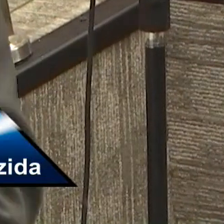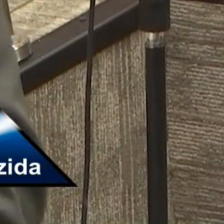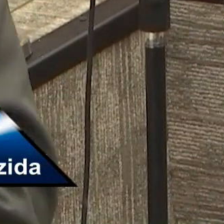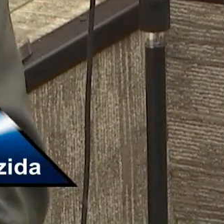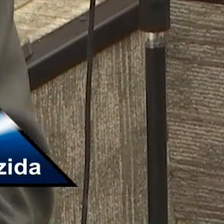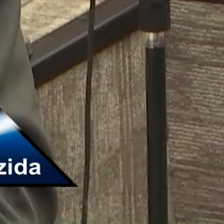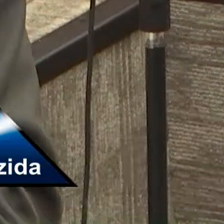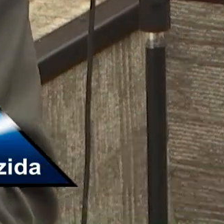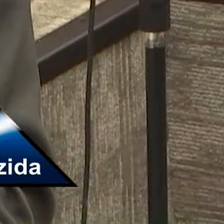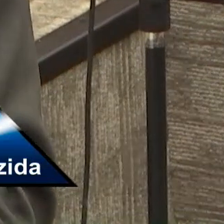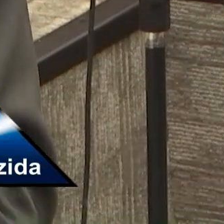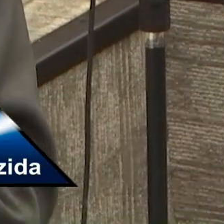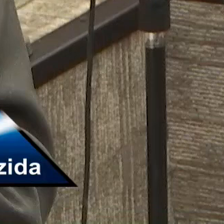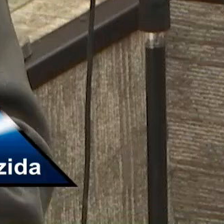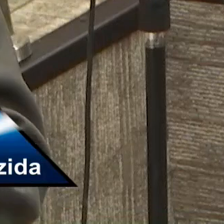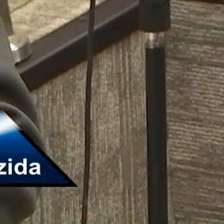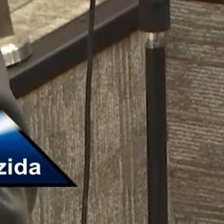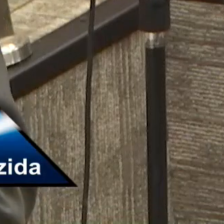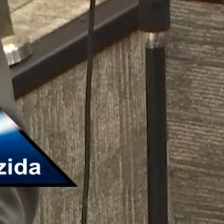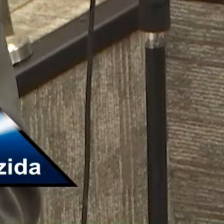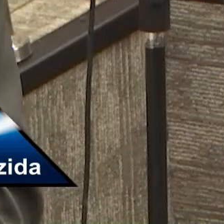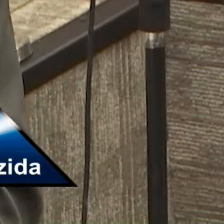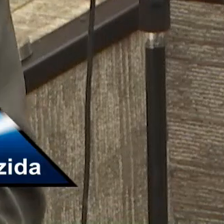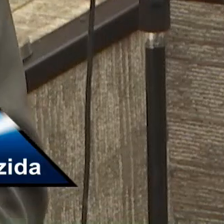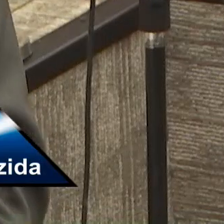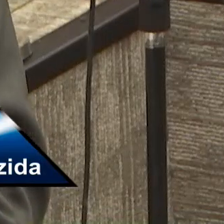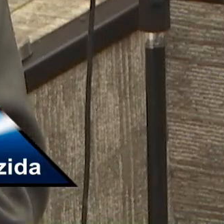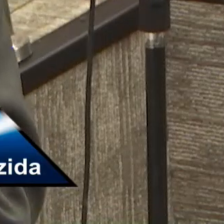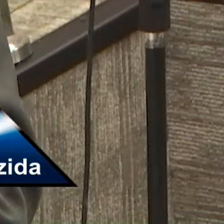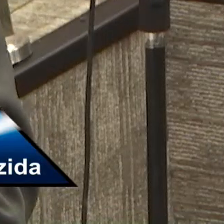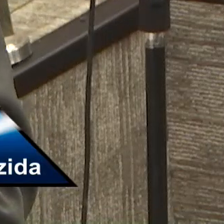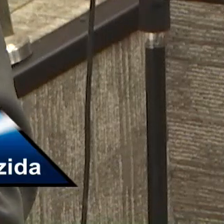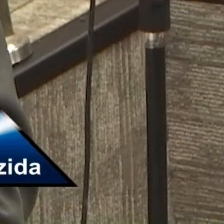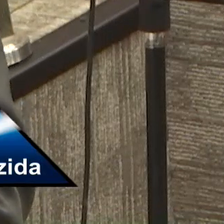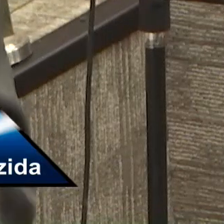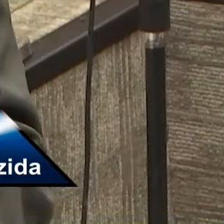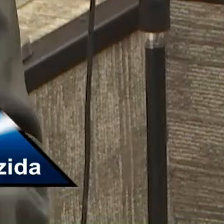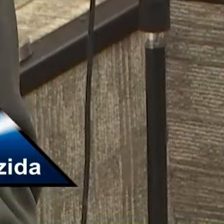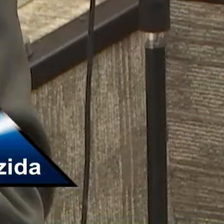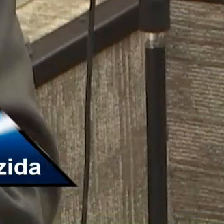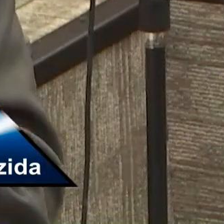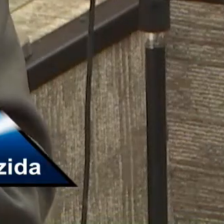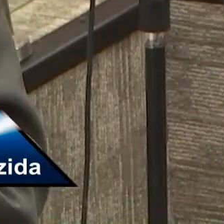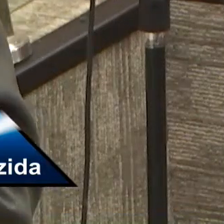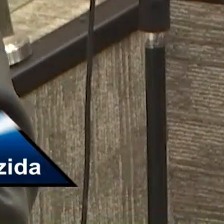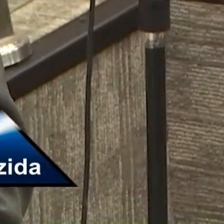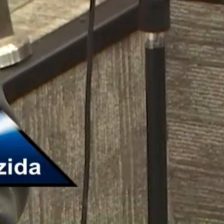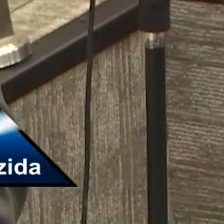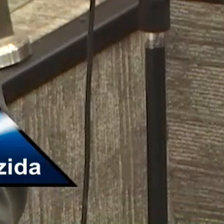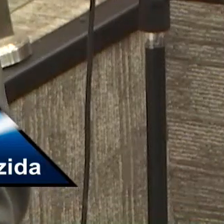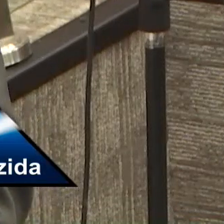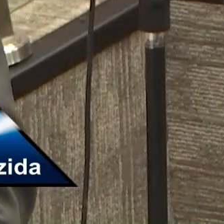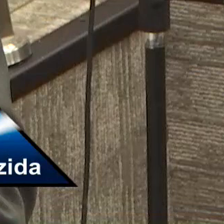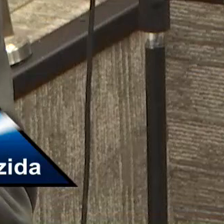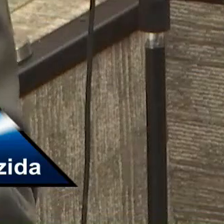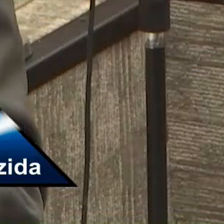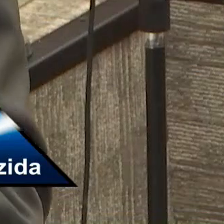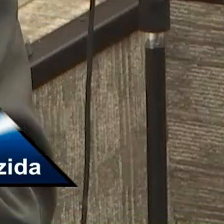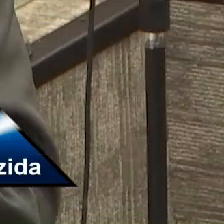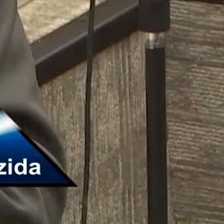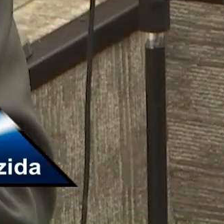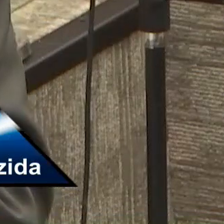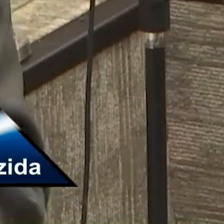frente dessa comissão das pessoas com deficiência e mobilidade reduzida e à frente dessa comissão sem sombra de dúvida alguma tem